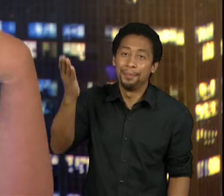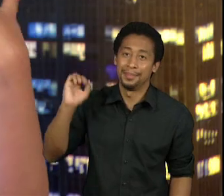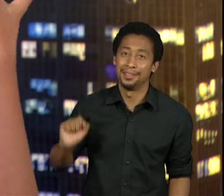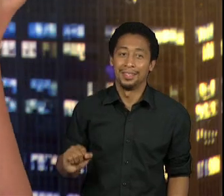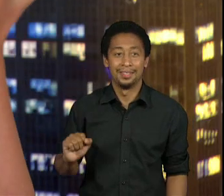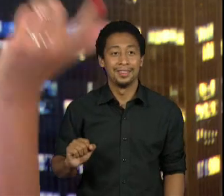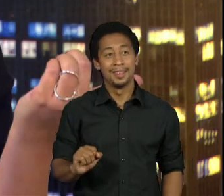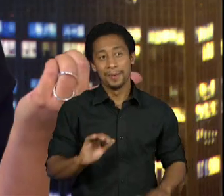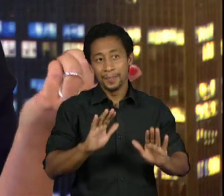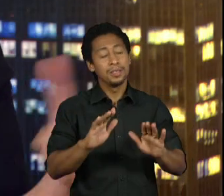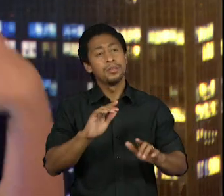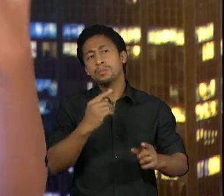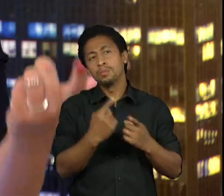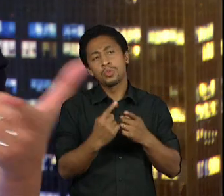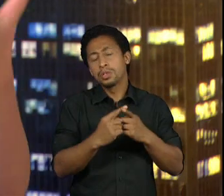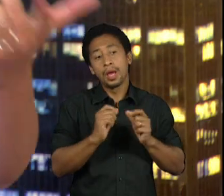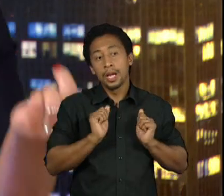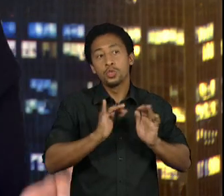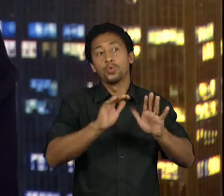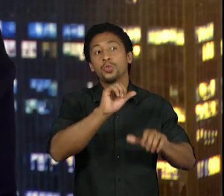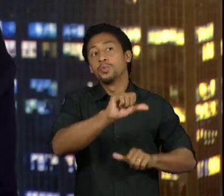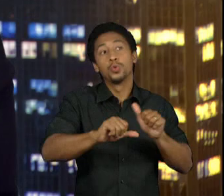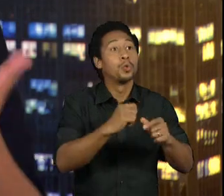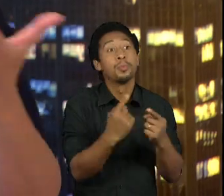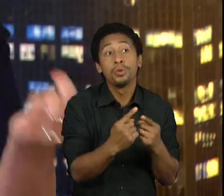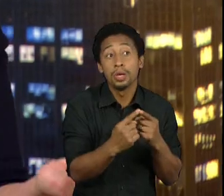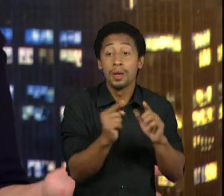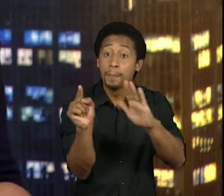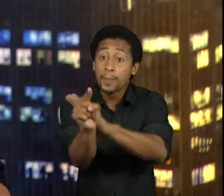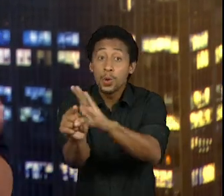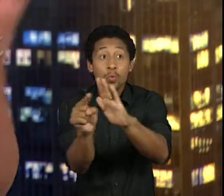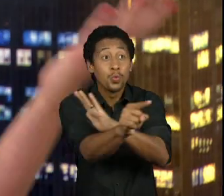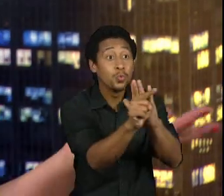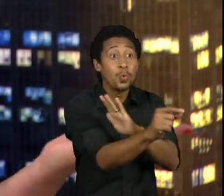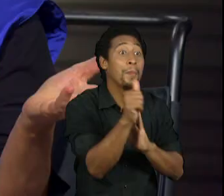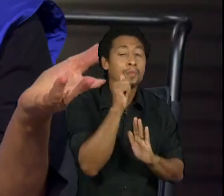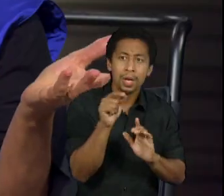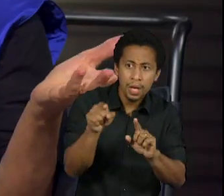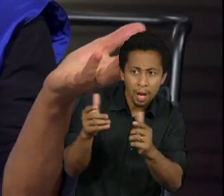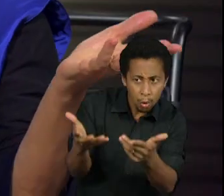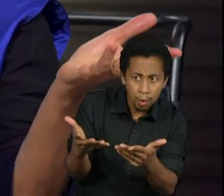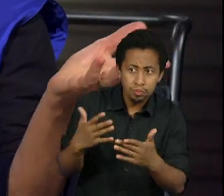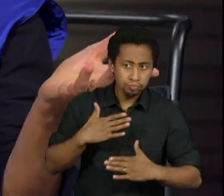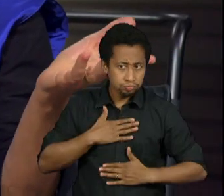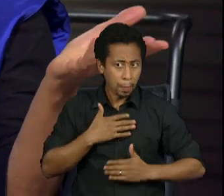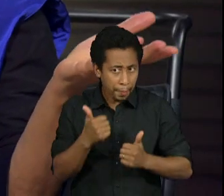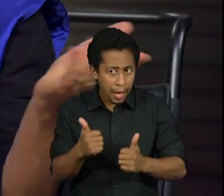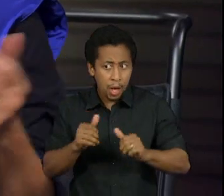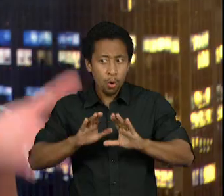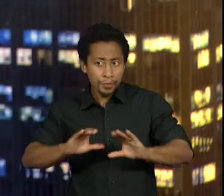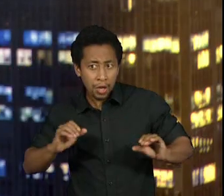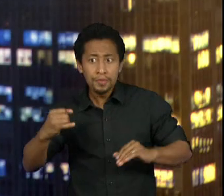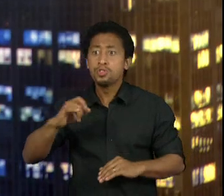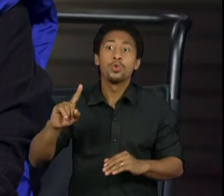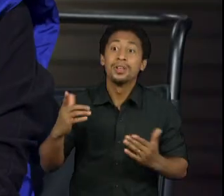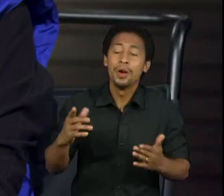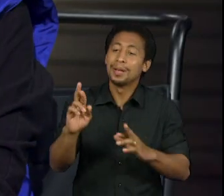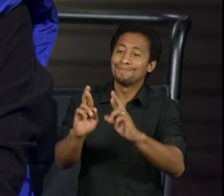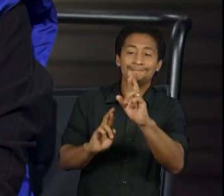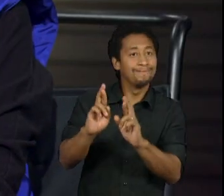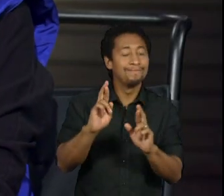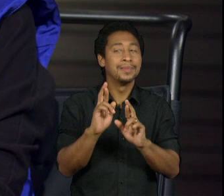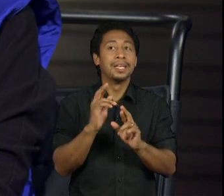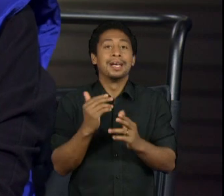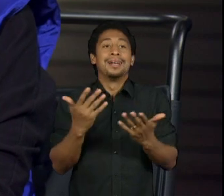essa mudança é de atitude? Porque nós perguntamos para elas, para quem usa. É simples assim, não é, Lilian? Pergunta para quem usa o que funciona mais, não é?